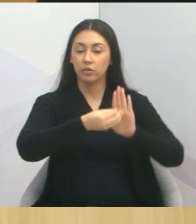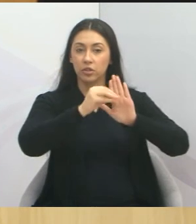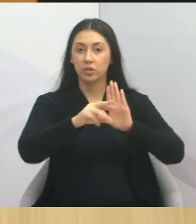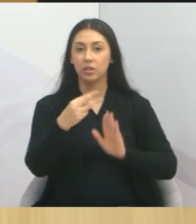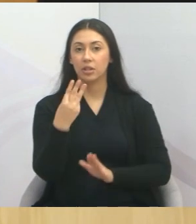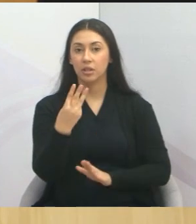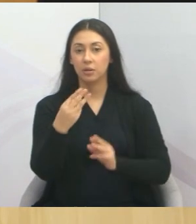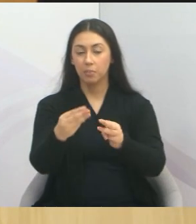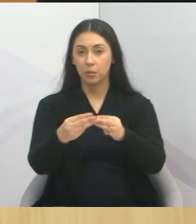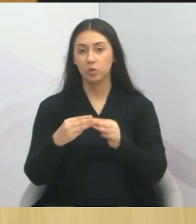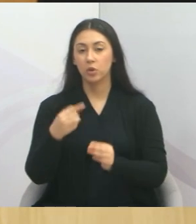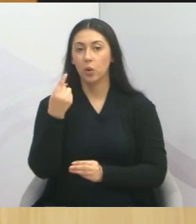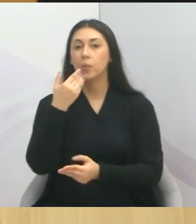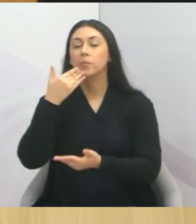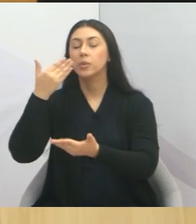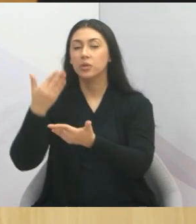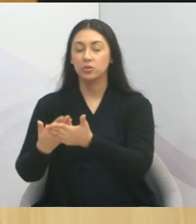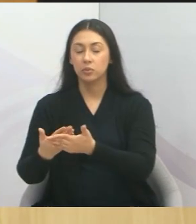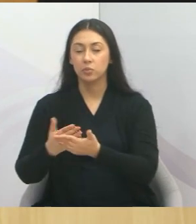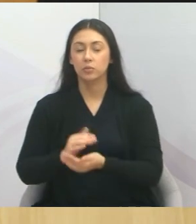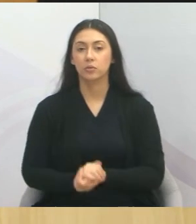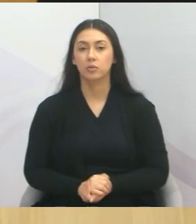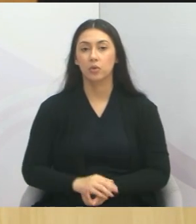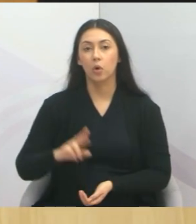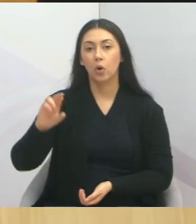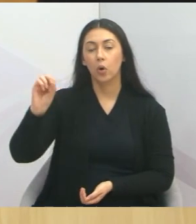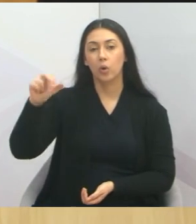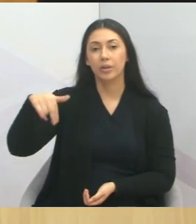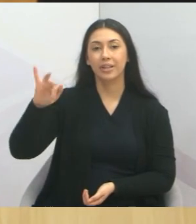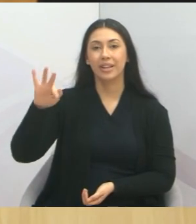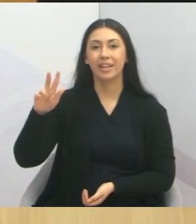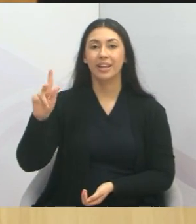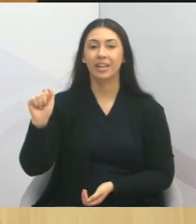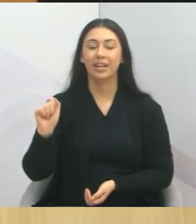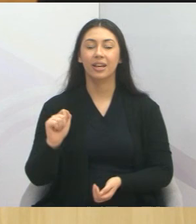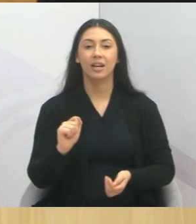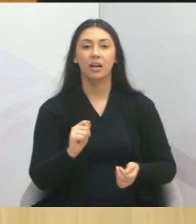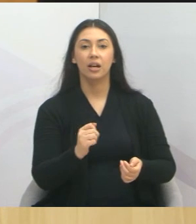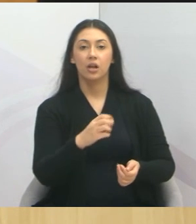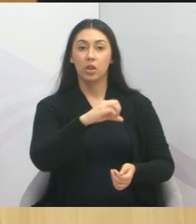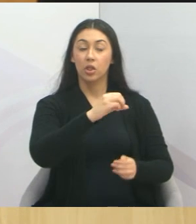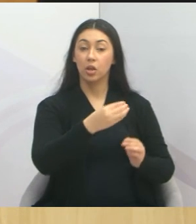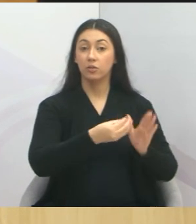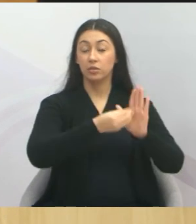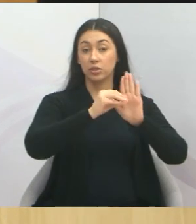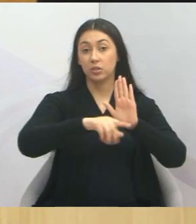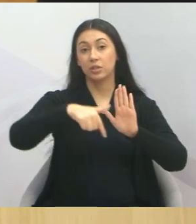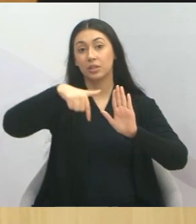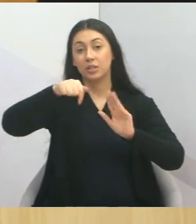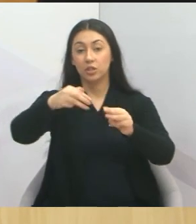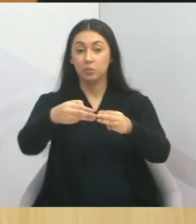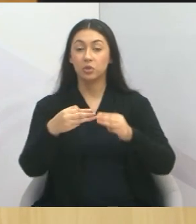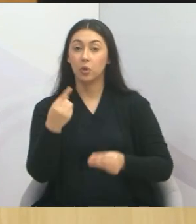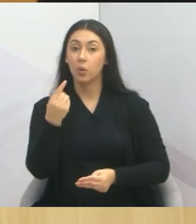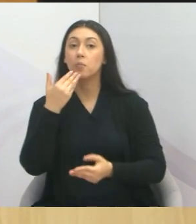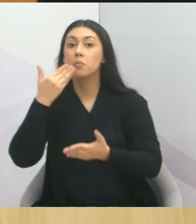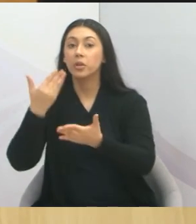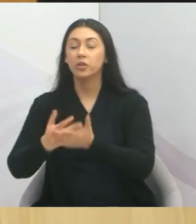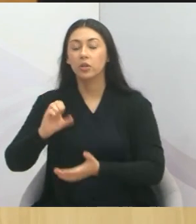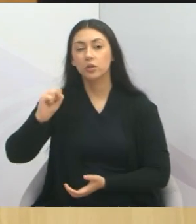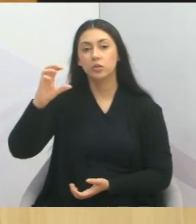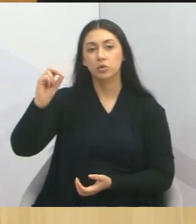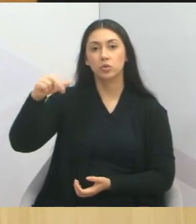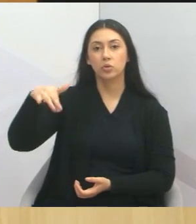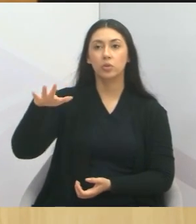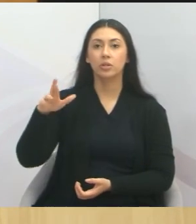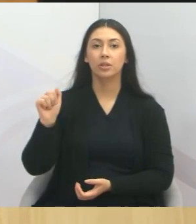três moções um requerimento ronia nove indicações sete moções um requerimento Sônia